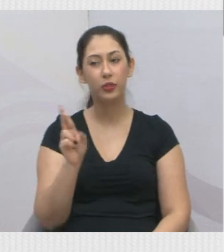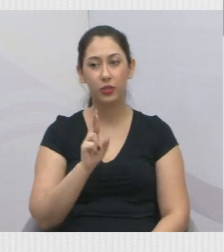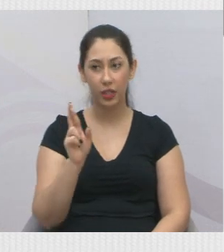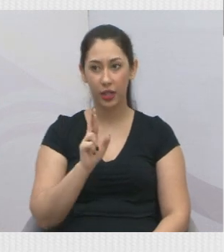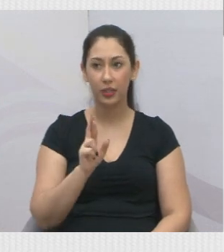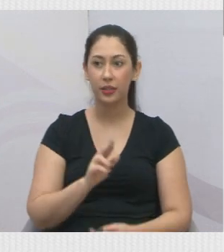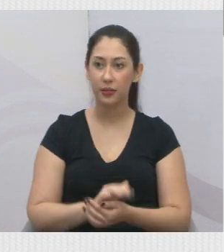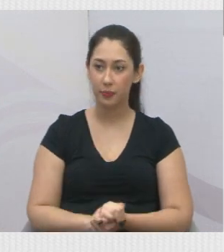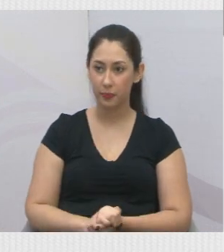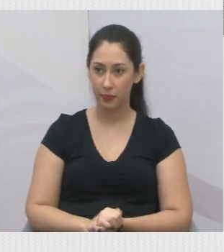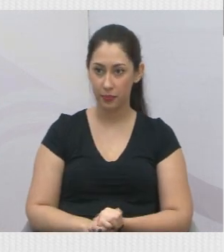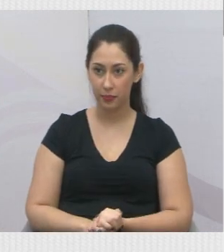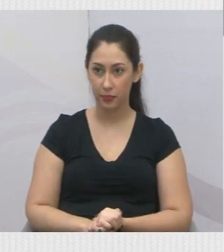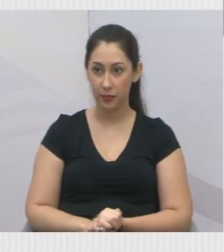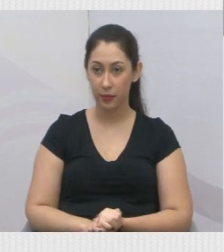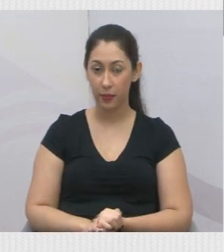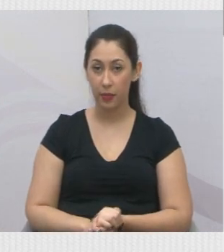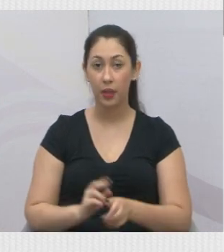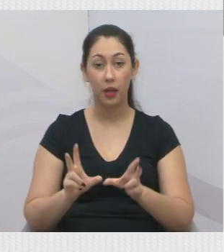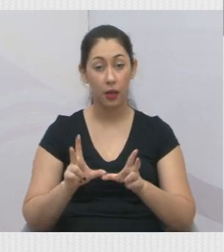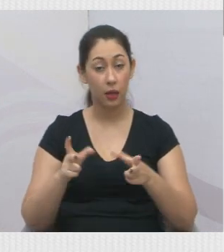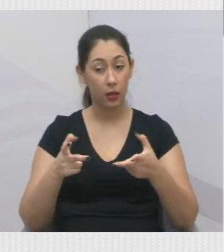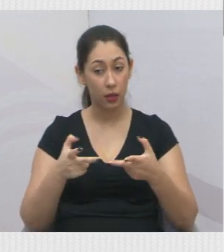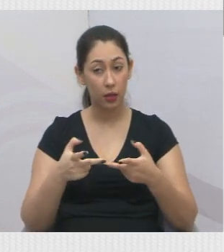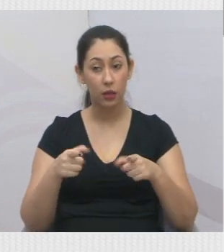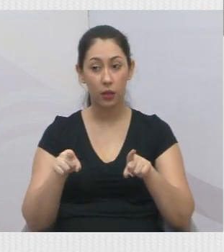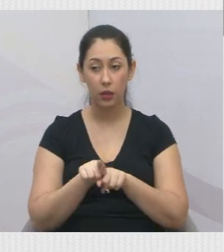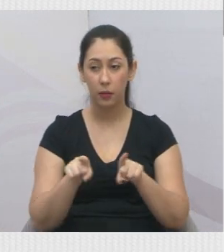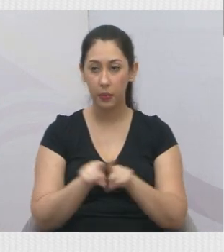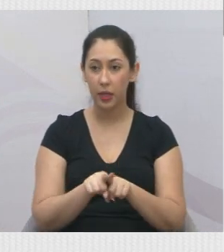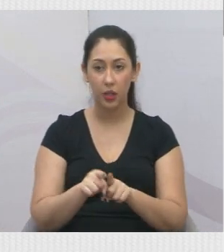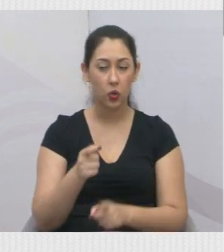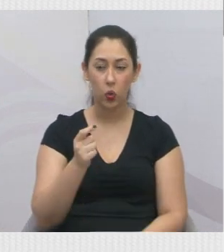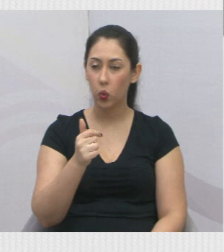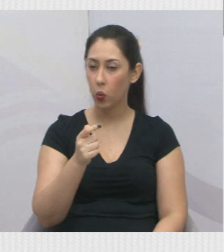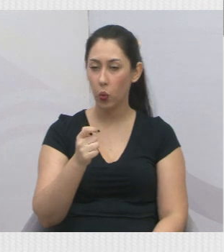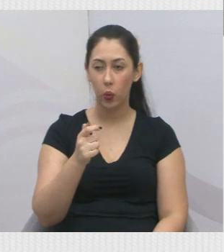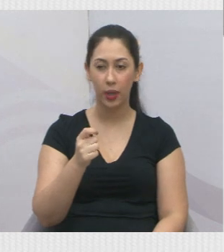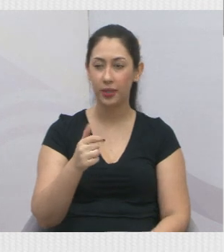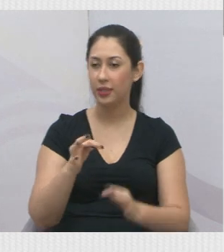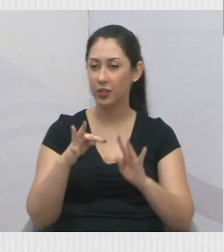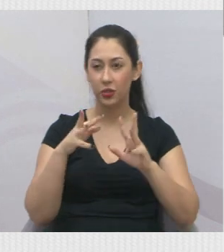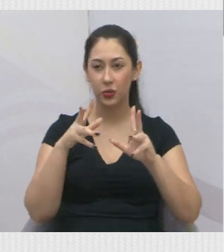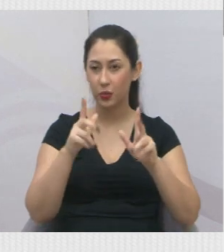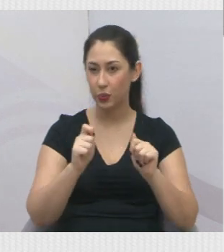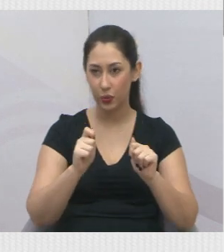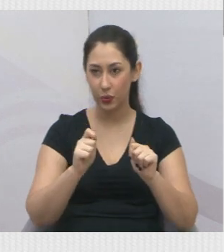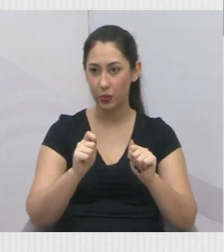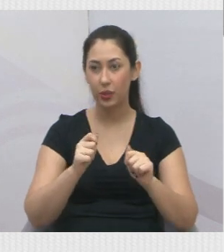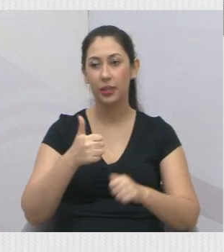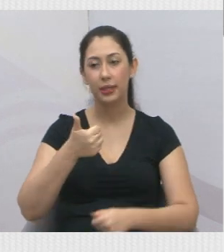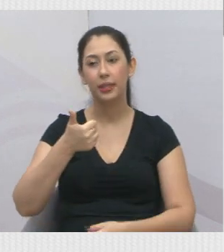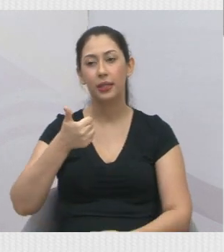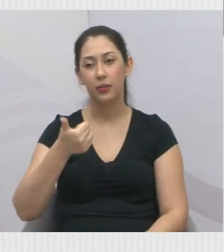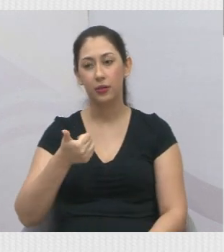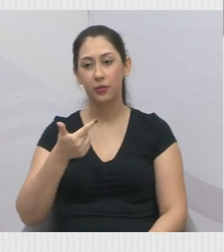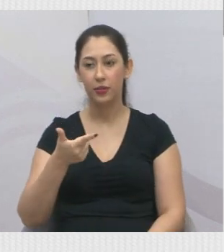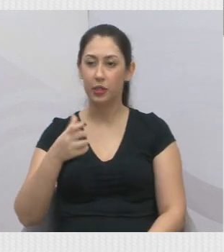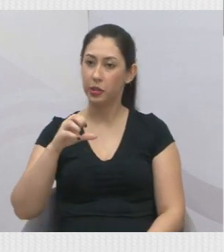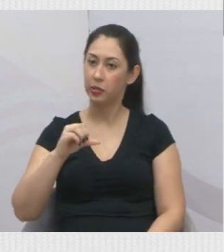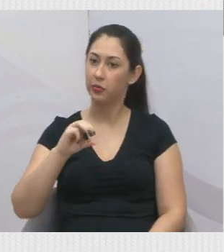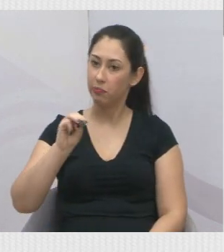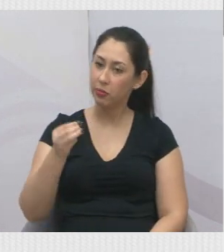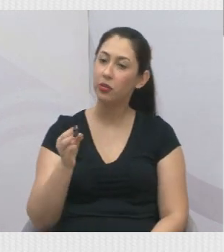R$ 25.042.000. E a Casa Legislativa, que presente está, também praticamente quitou toda a sua dívida, pagou os R$ 129 milhões também que ela